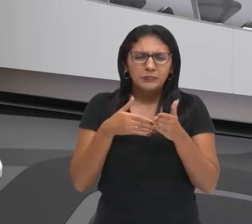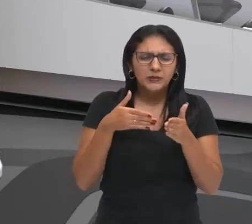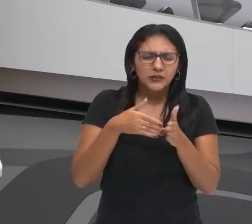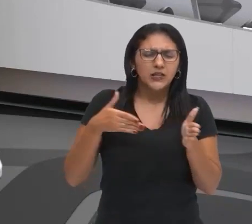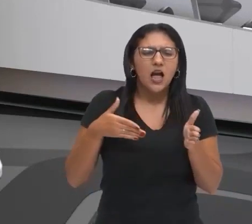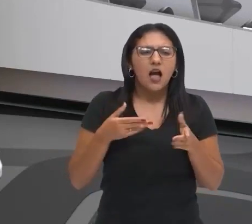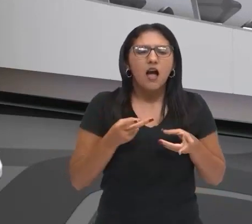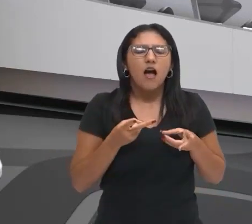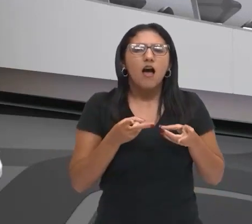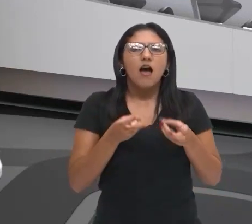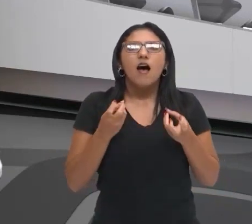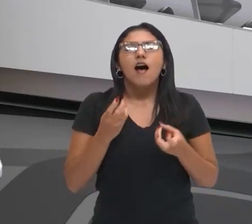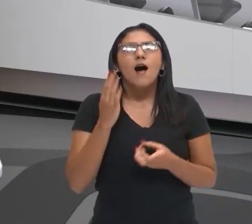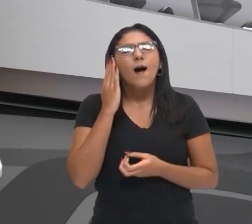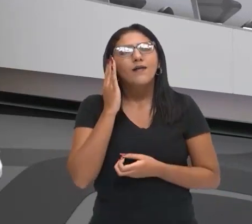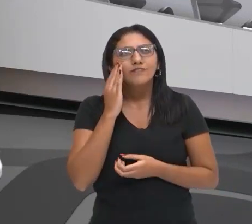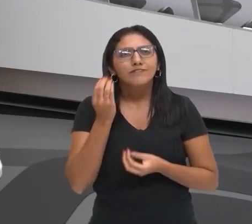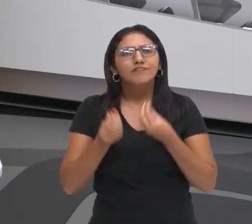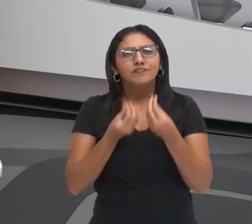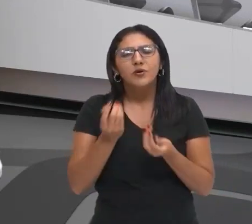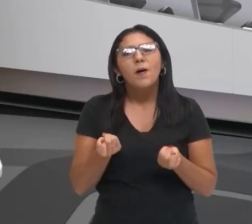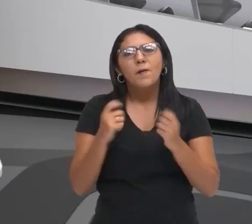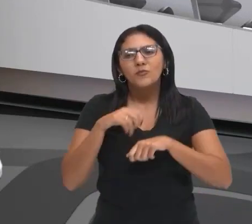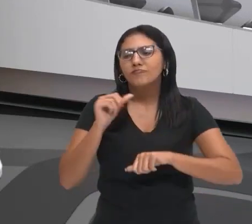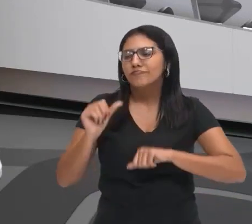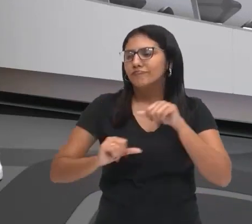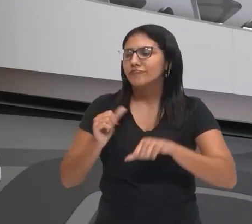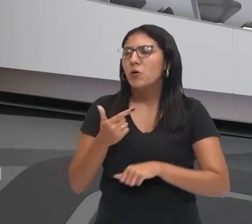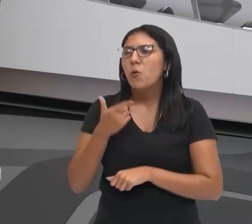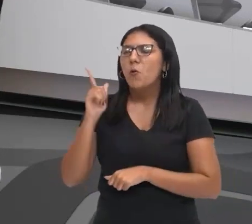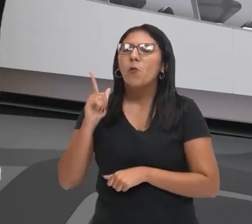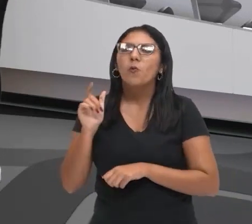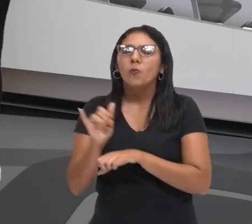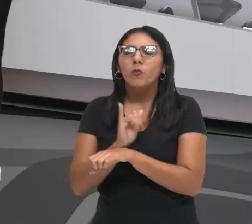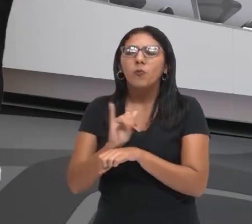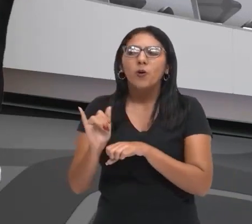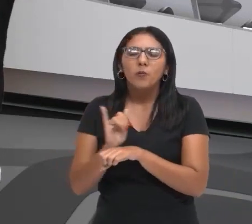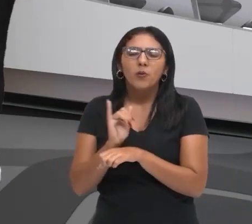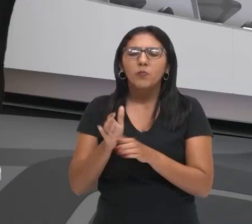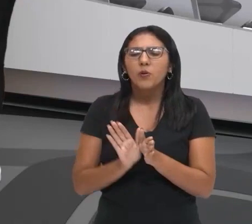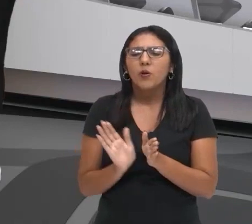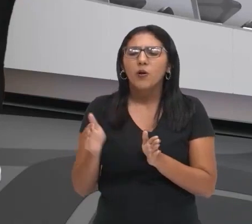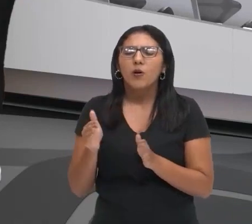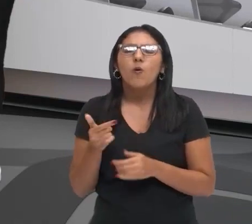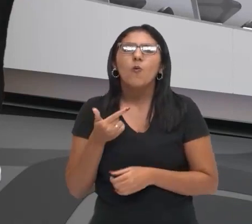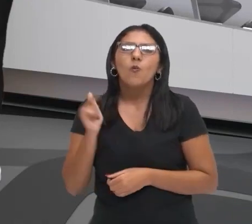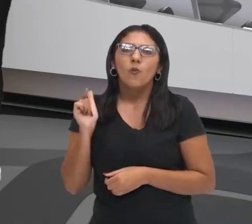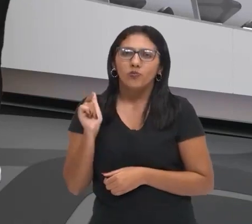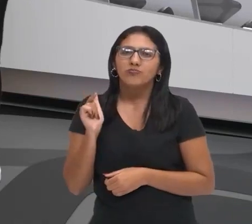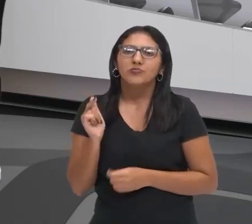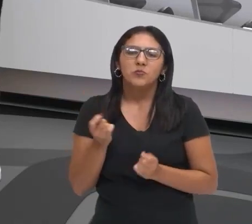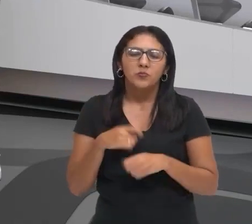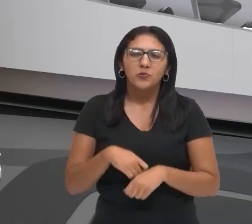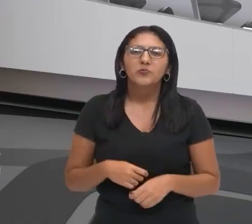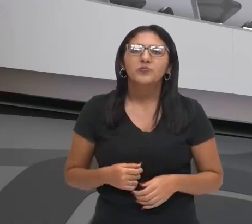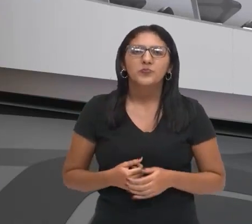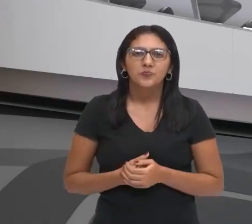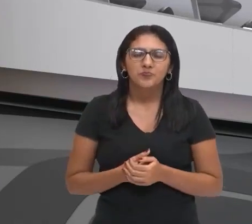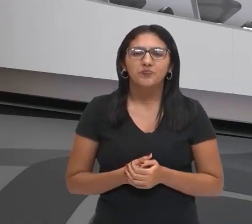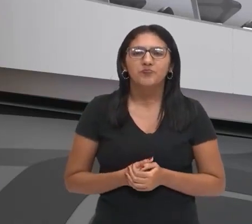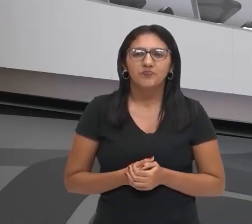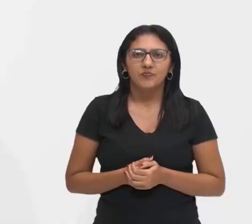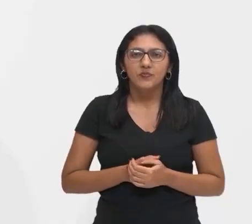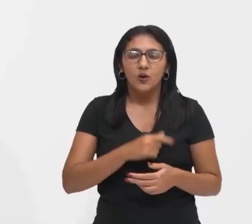epa, eu posso fazer isso diferente. Eu posso ser resiliente, certo? E aí, o